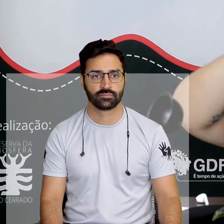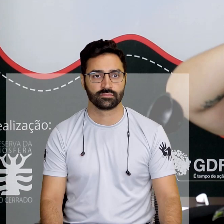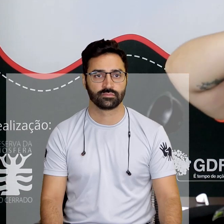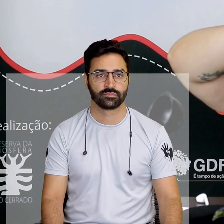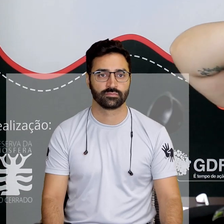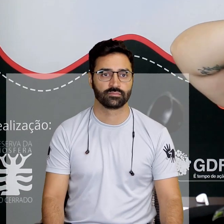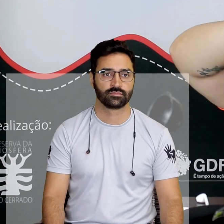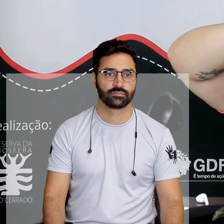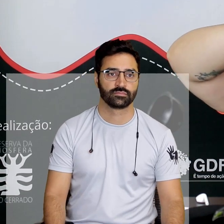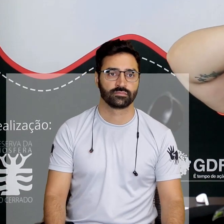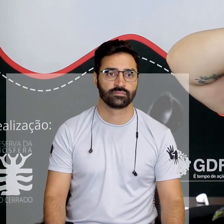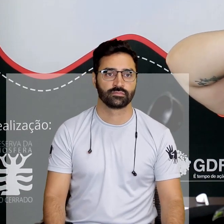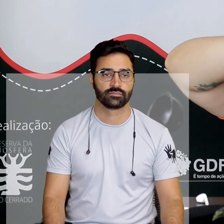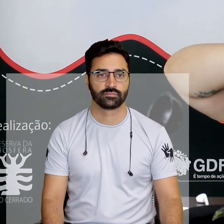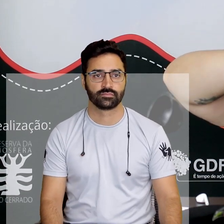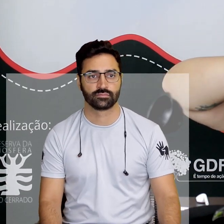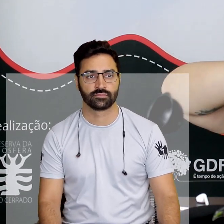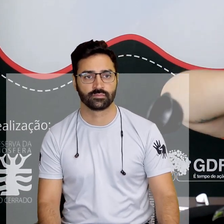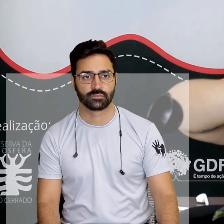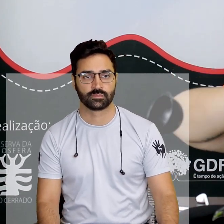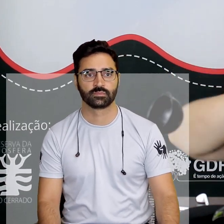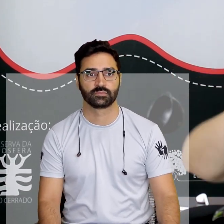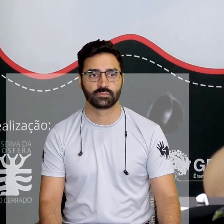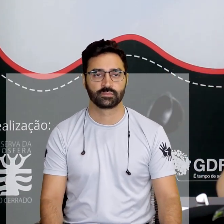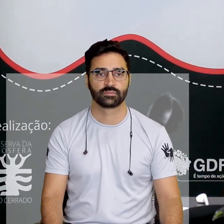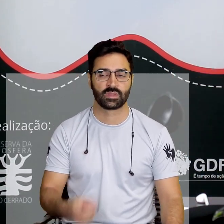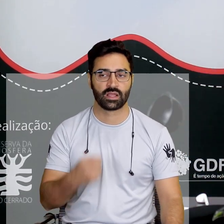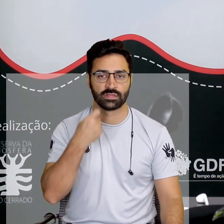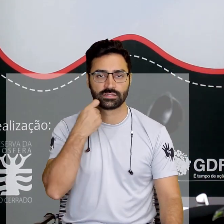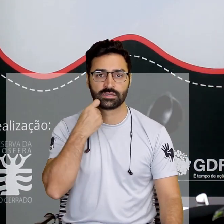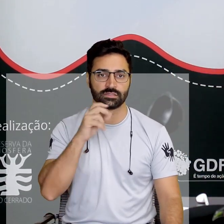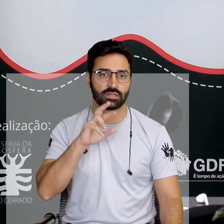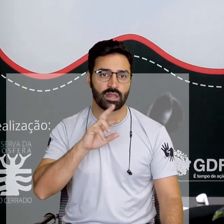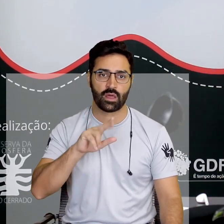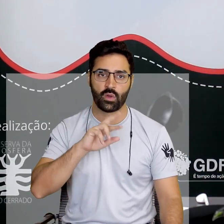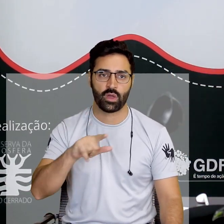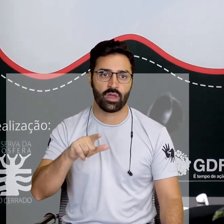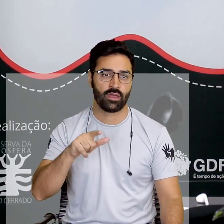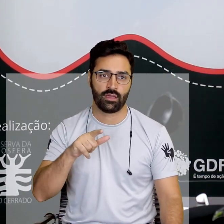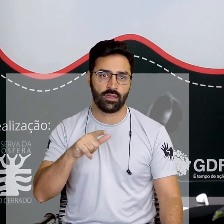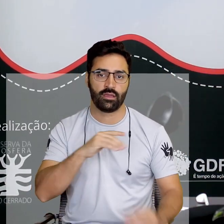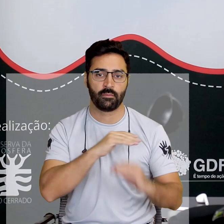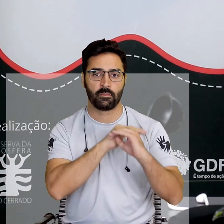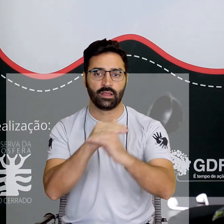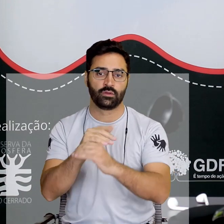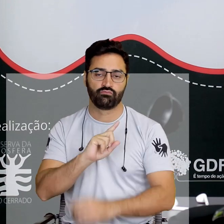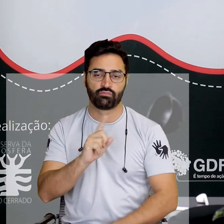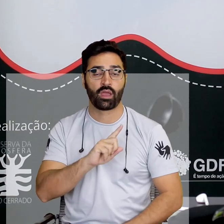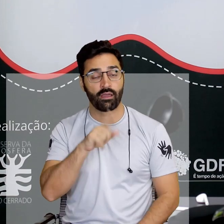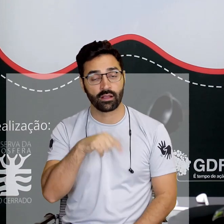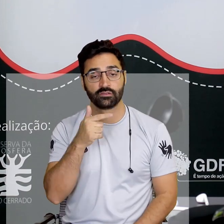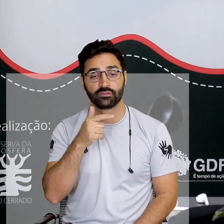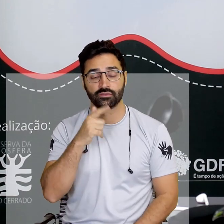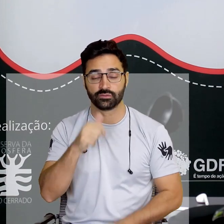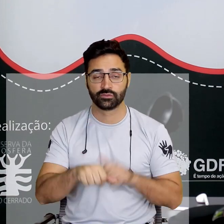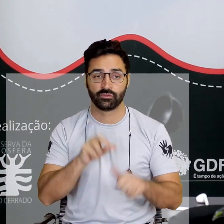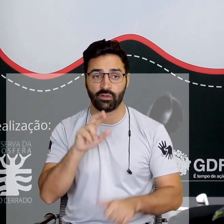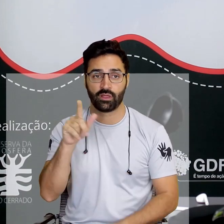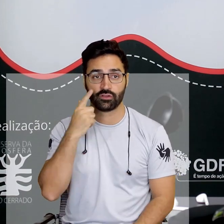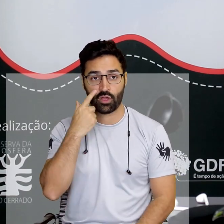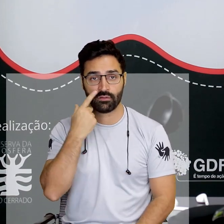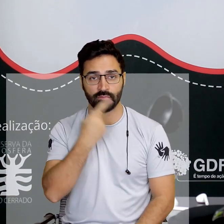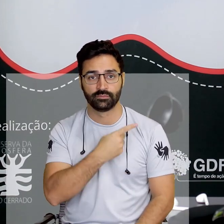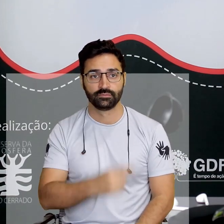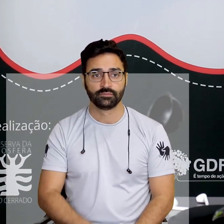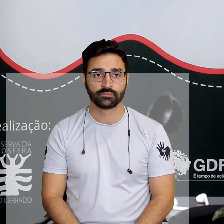sexta-feira, ó, um ganchinho com o dedo. Aqui, como que fica o ganchinho com o dedo? Aí a gente vai virar o dedo